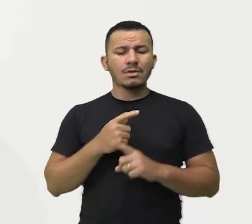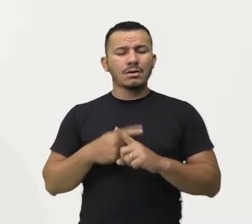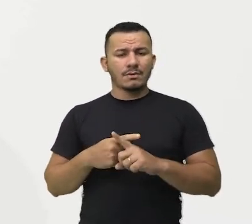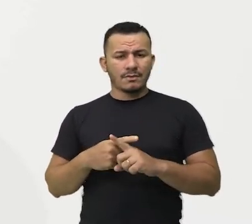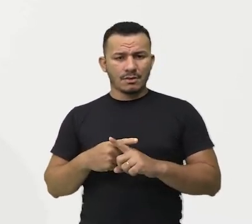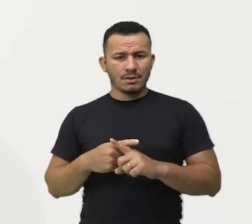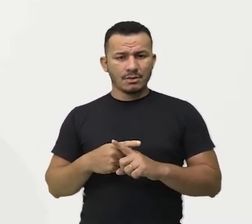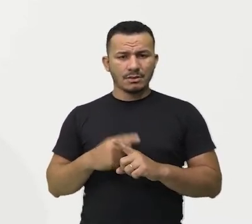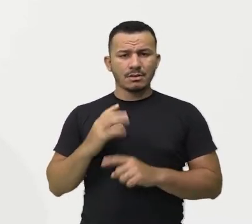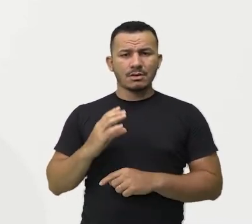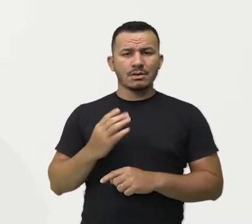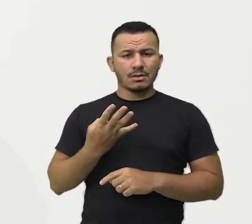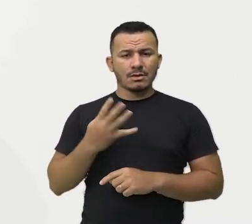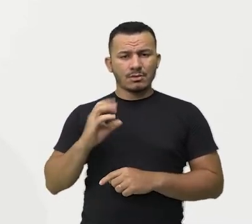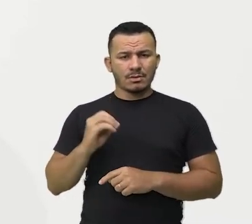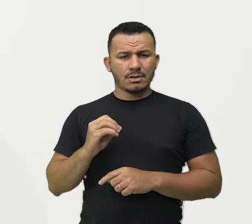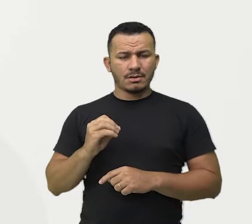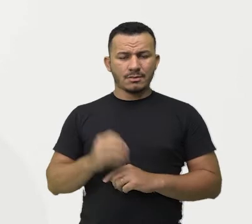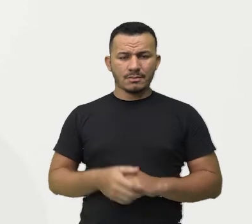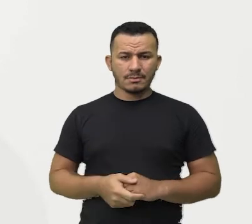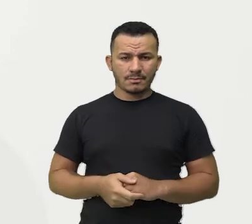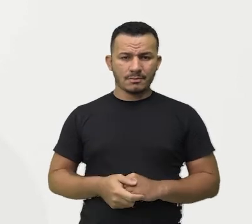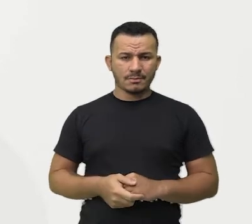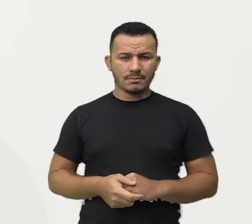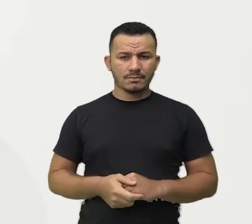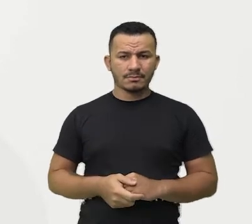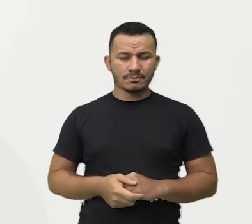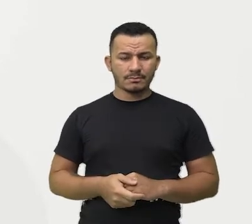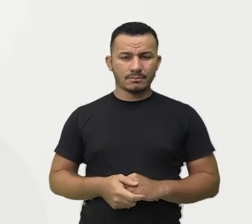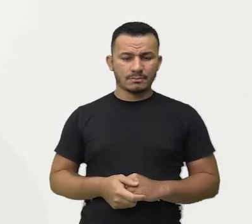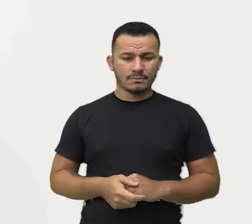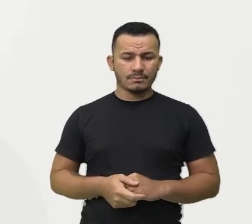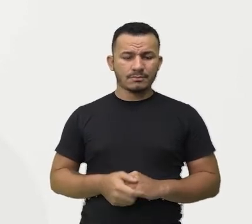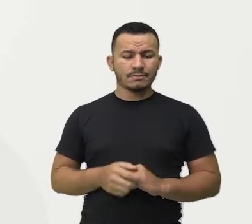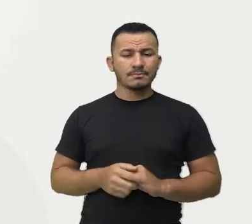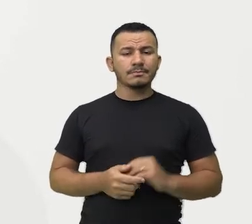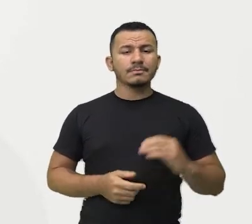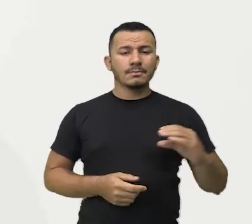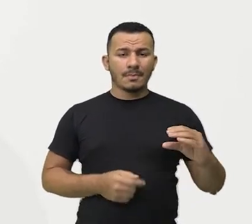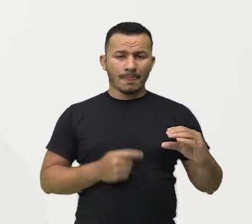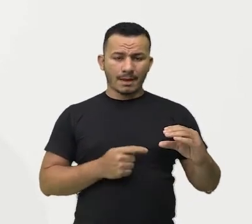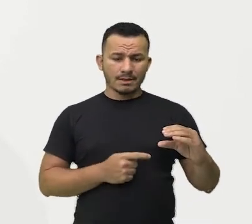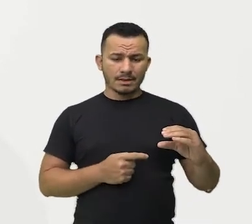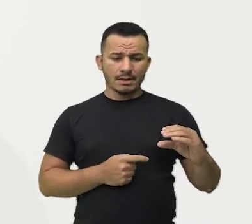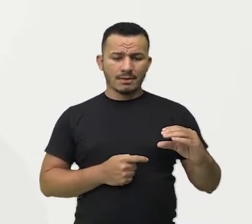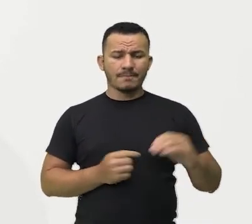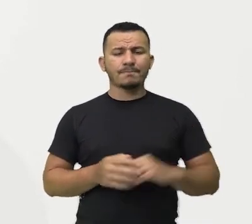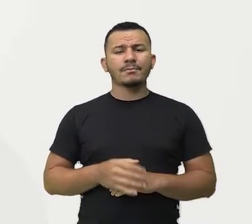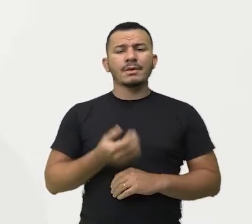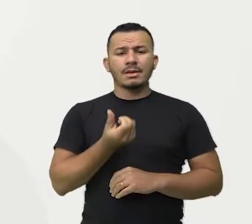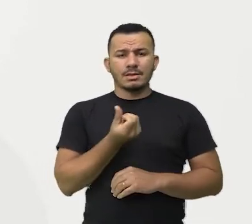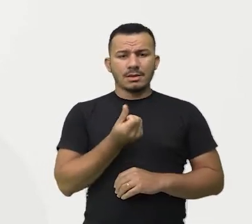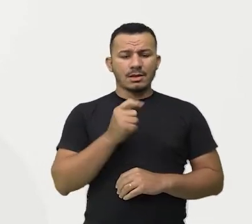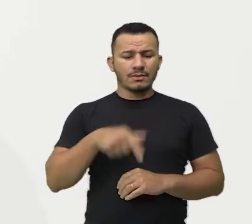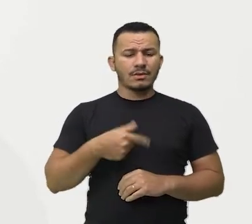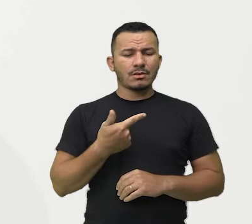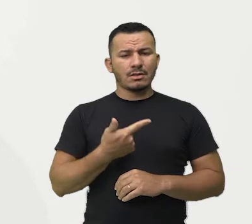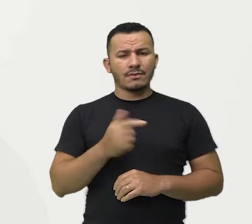6,28, multiplicado por 40. E agora nós temos uma operação para fazer.